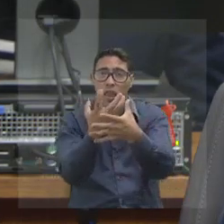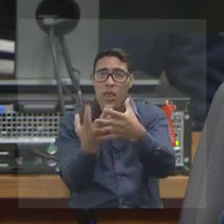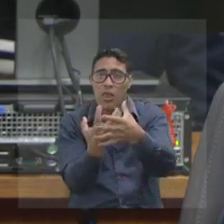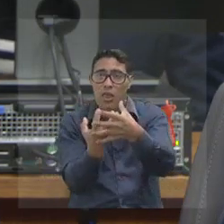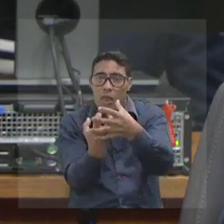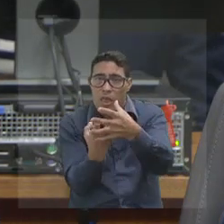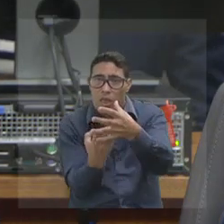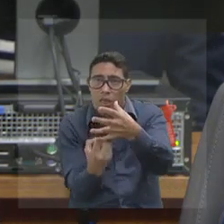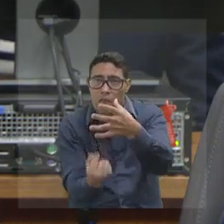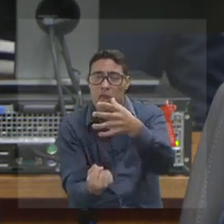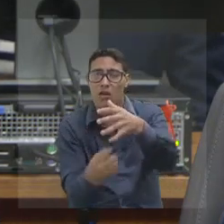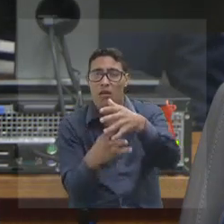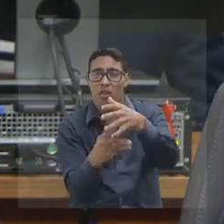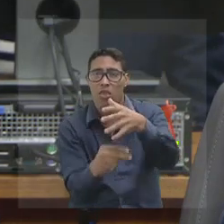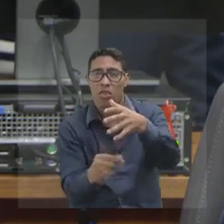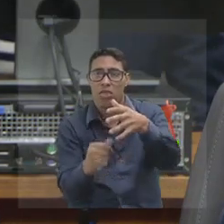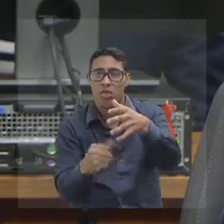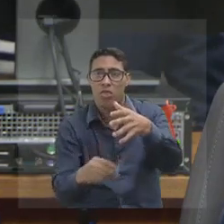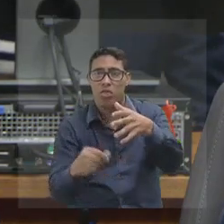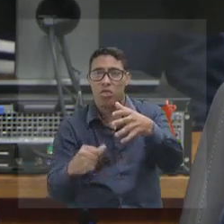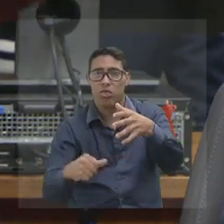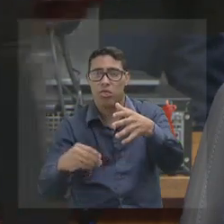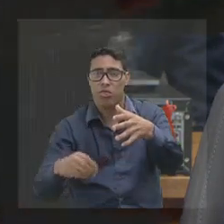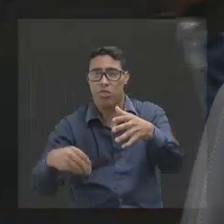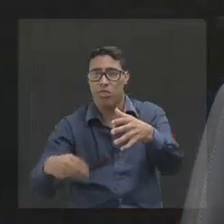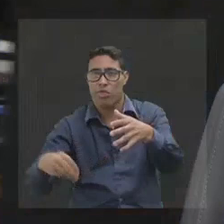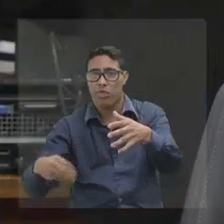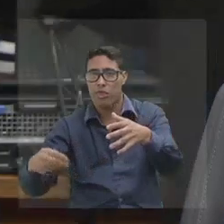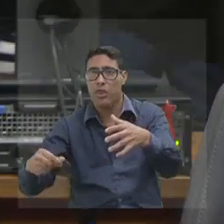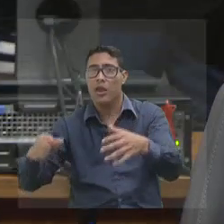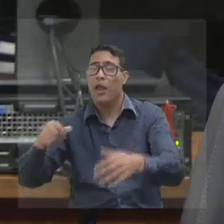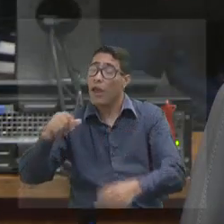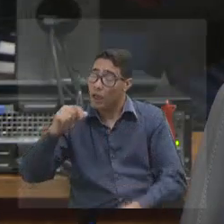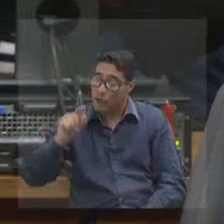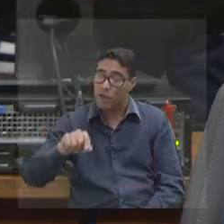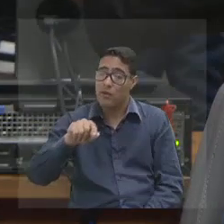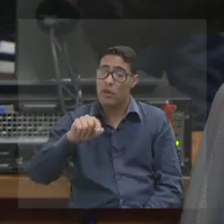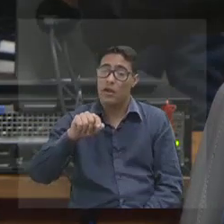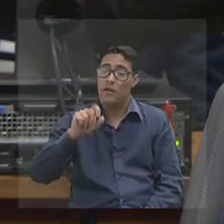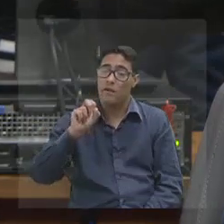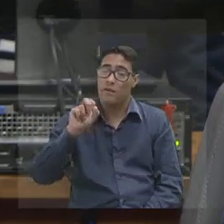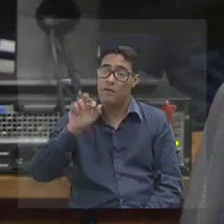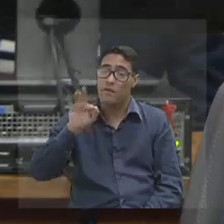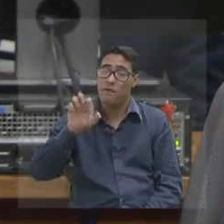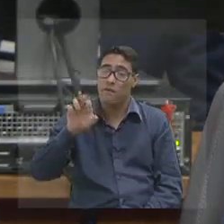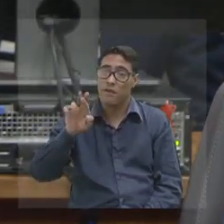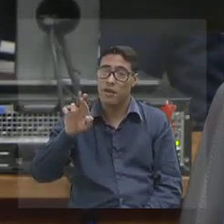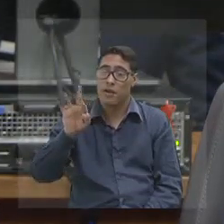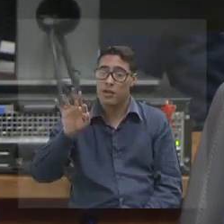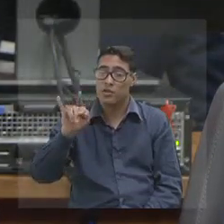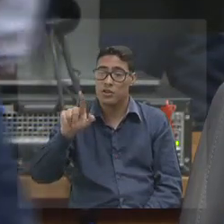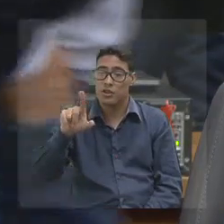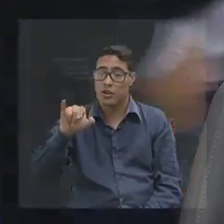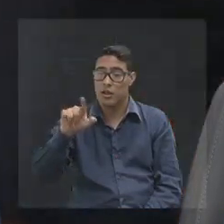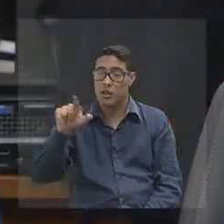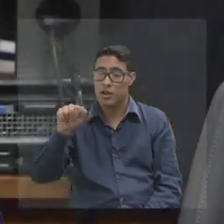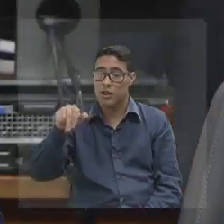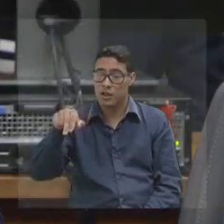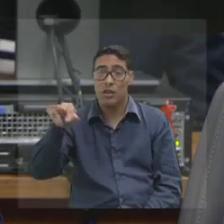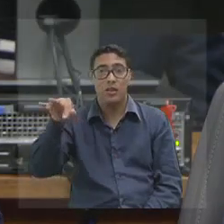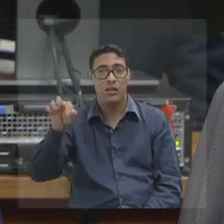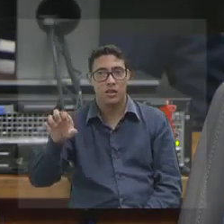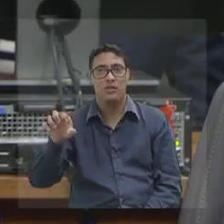peletizado e virar fertilizante biofertilizante né então assim é uma